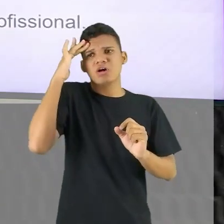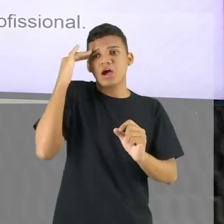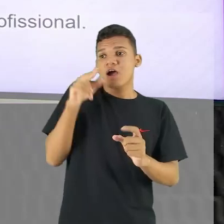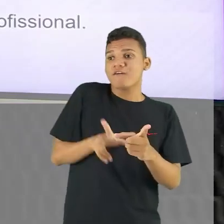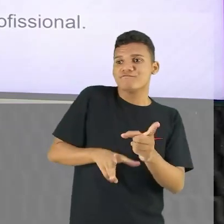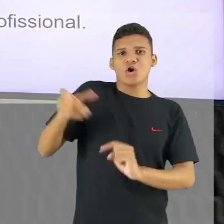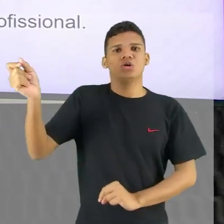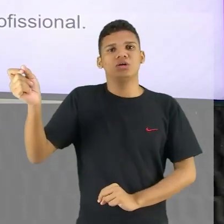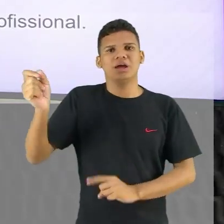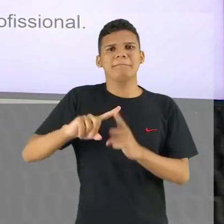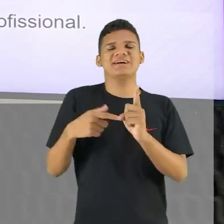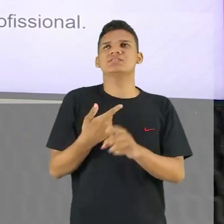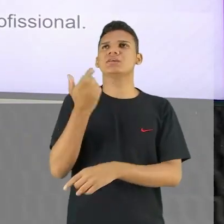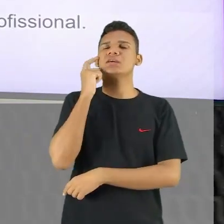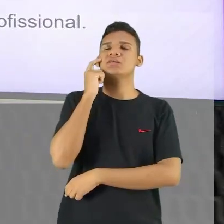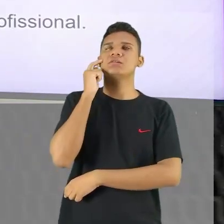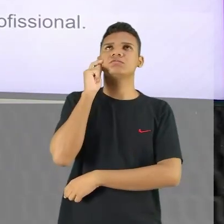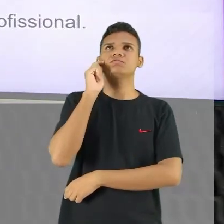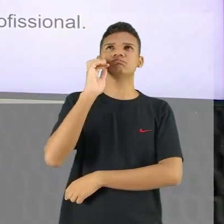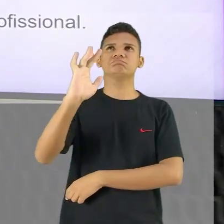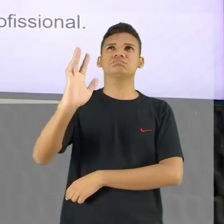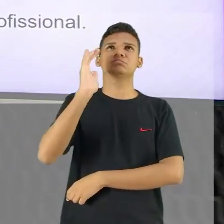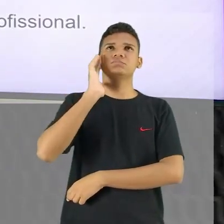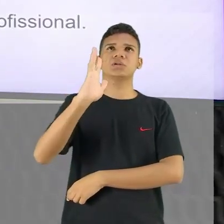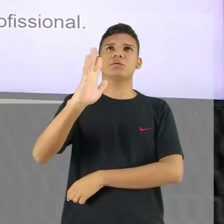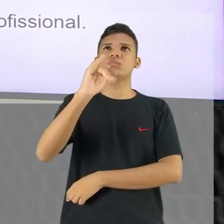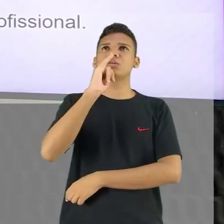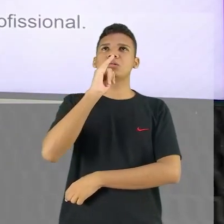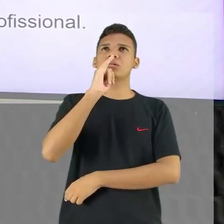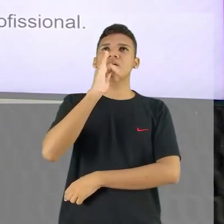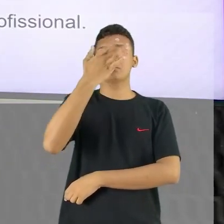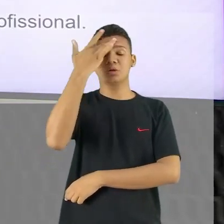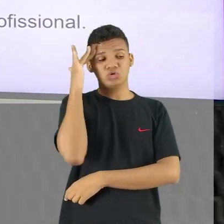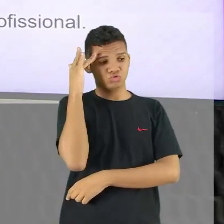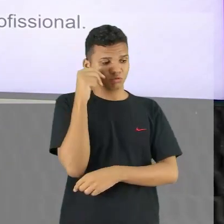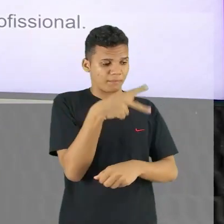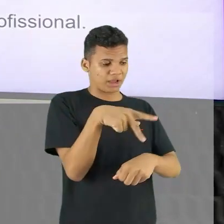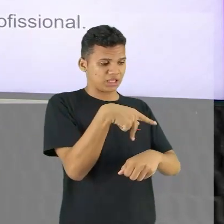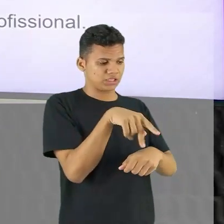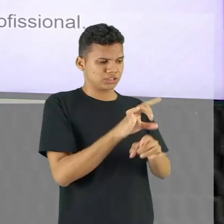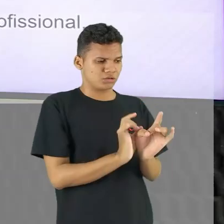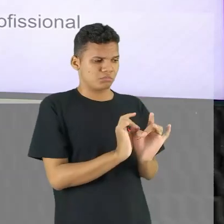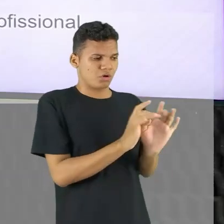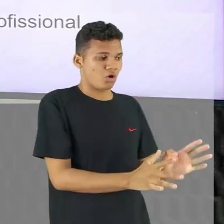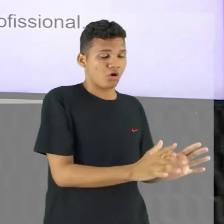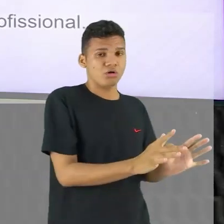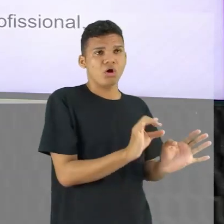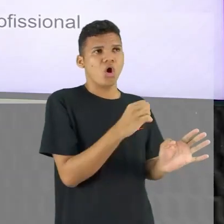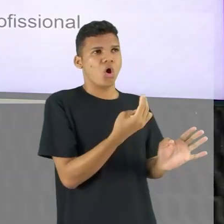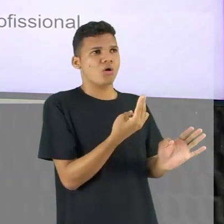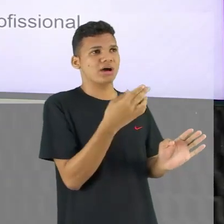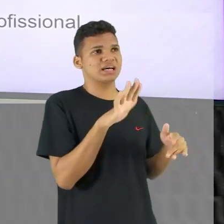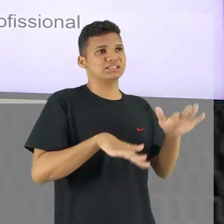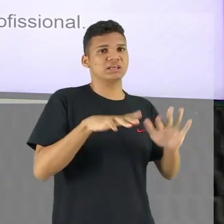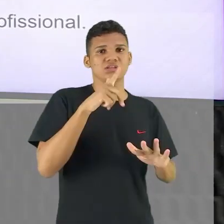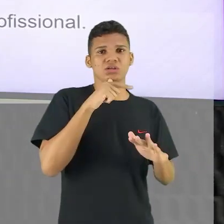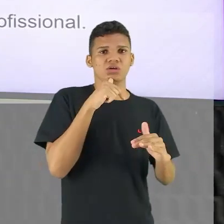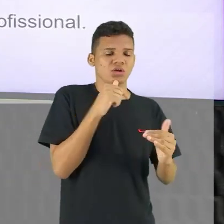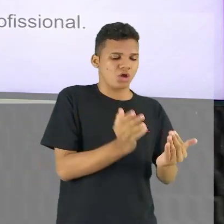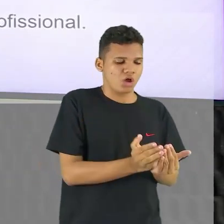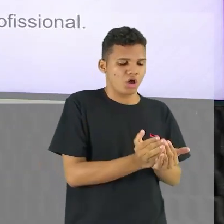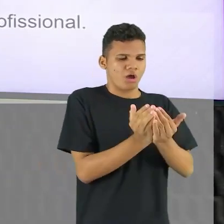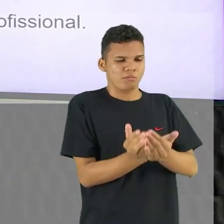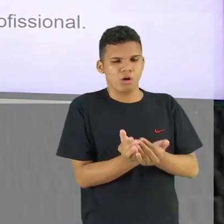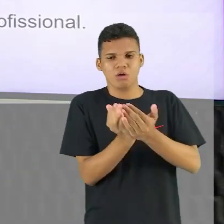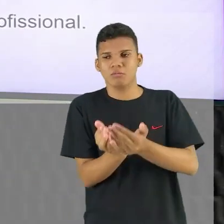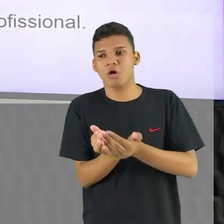imagem que vem na nossa cabeça é de pessoas deixando o seu país através de embarcações muitas vezes improvisadas. Se